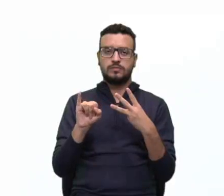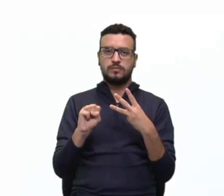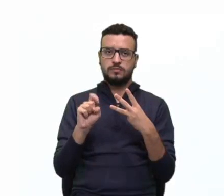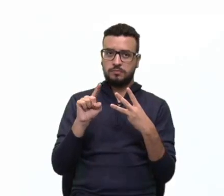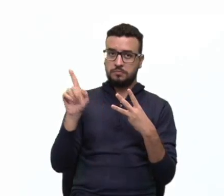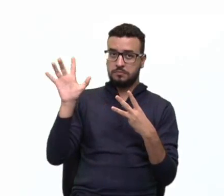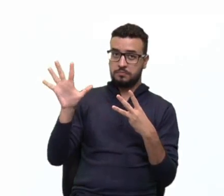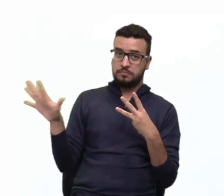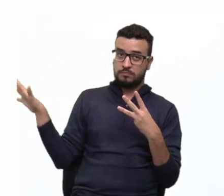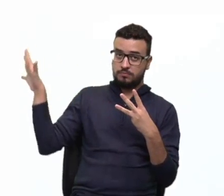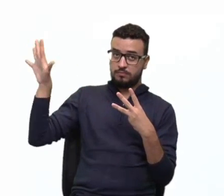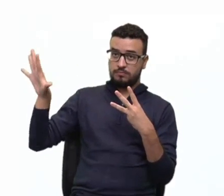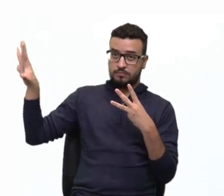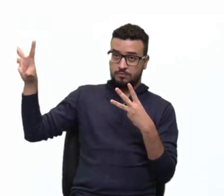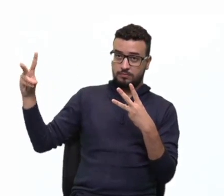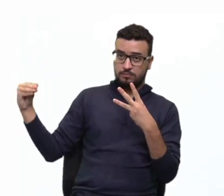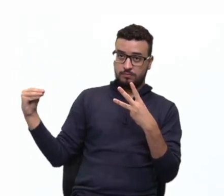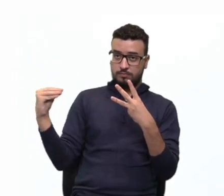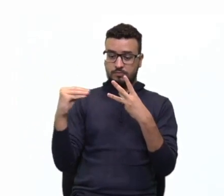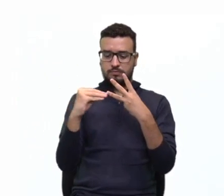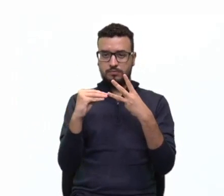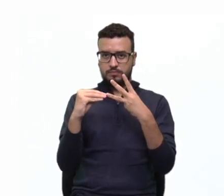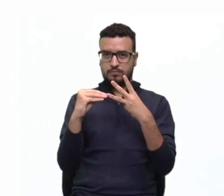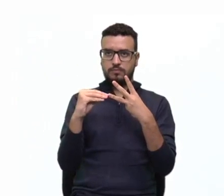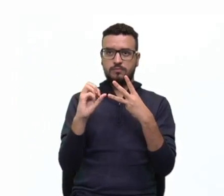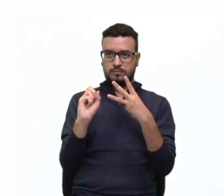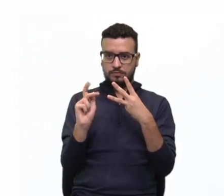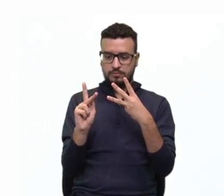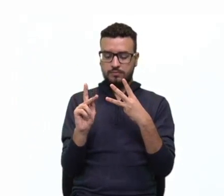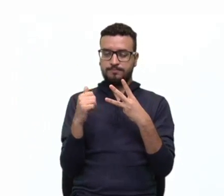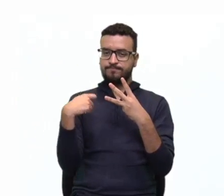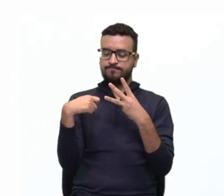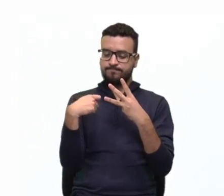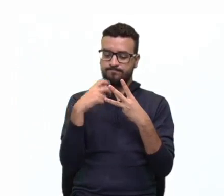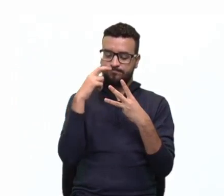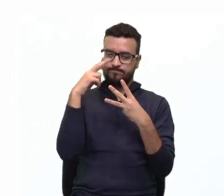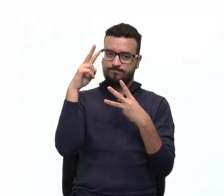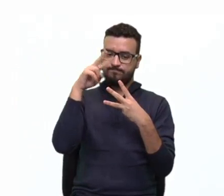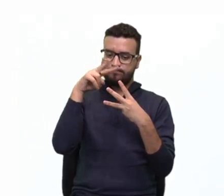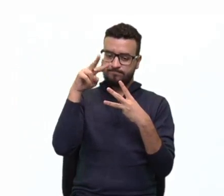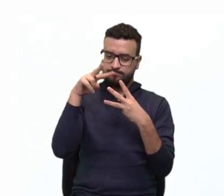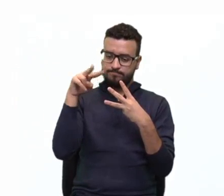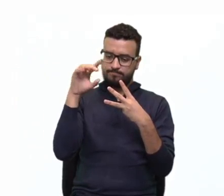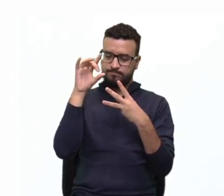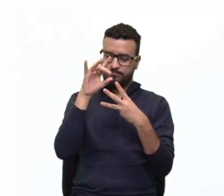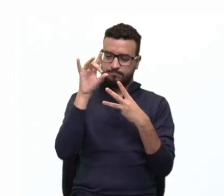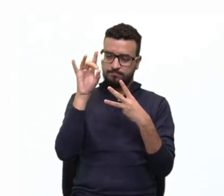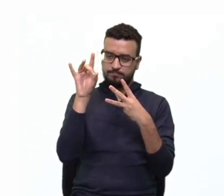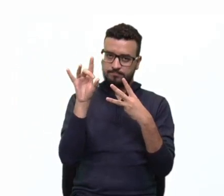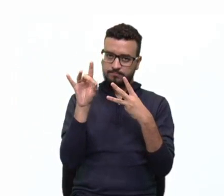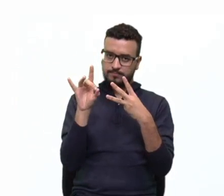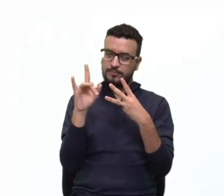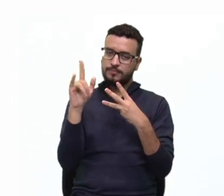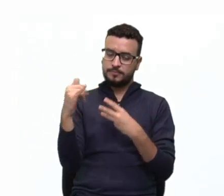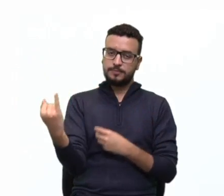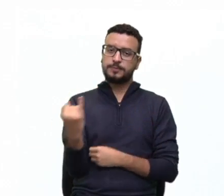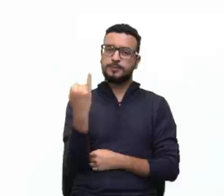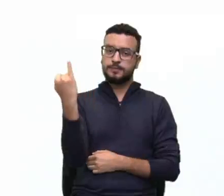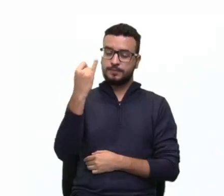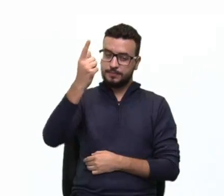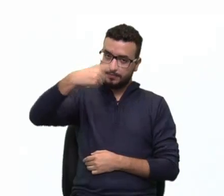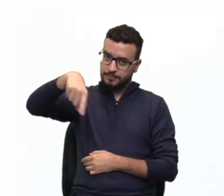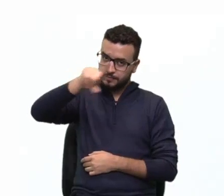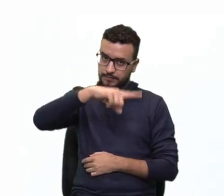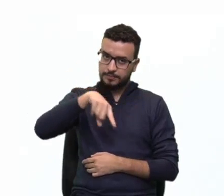Eu reitero que a leitura de cada parte é essencial, tá?